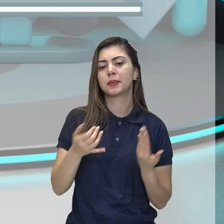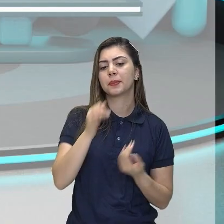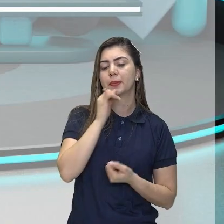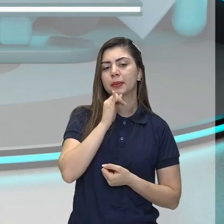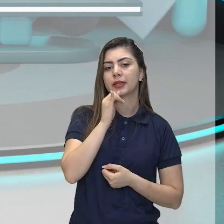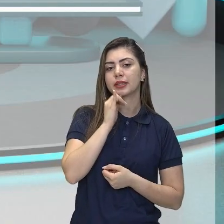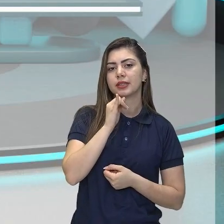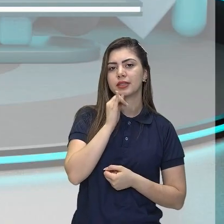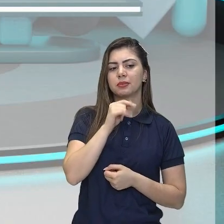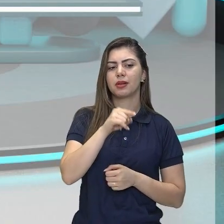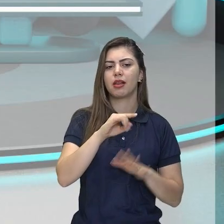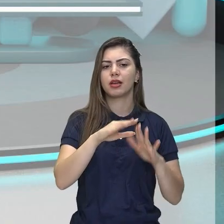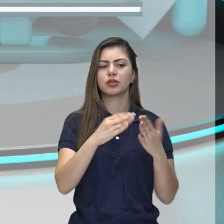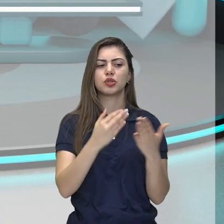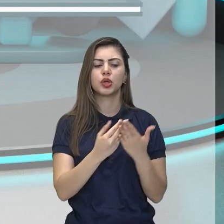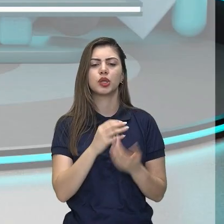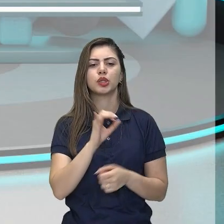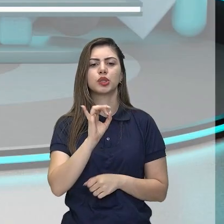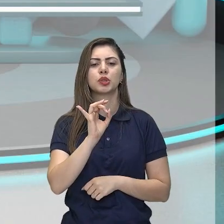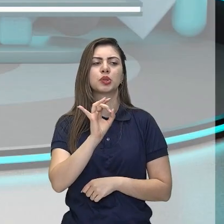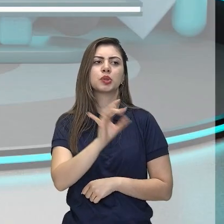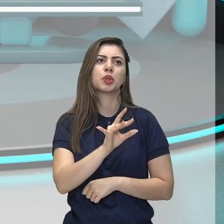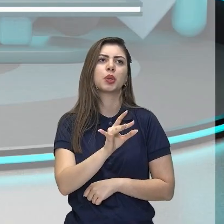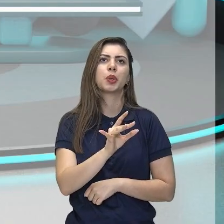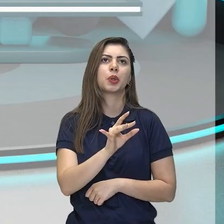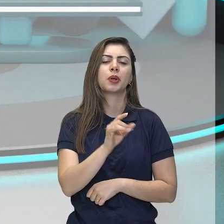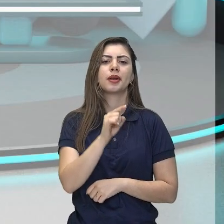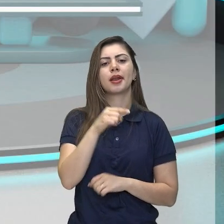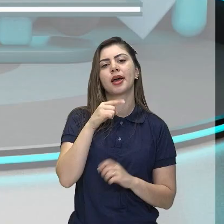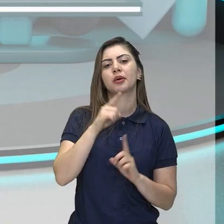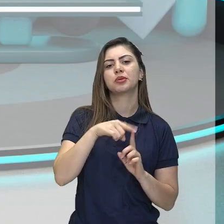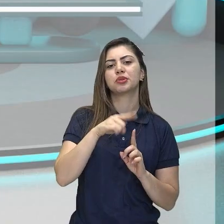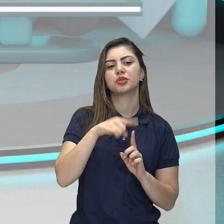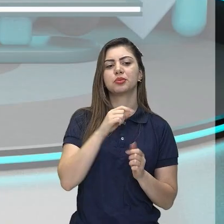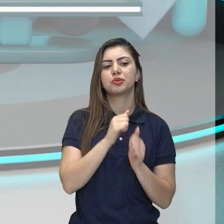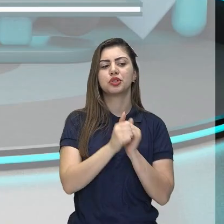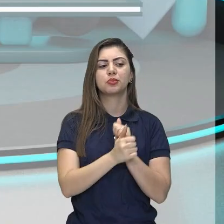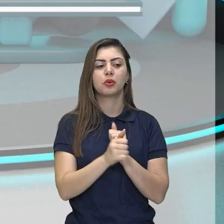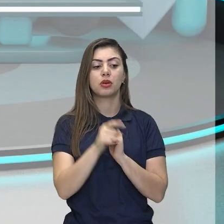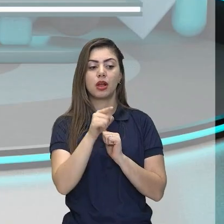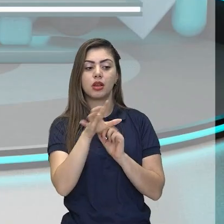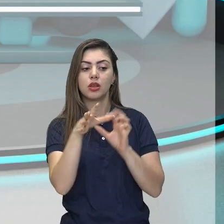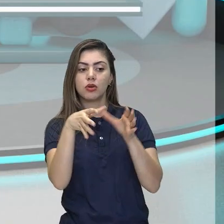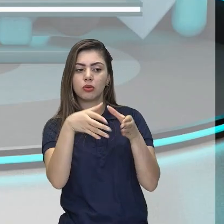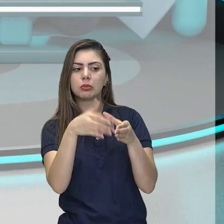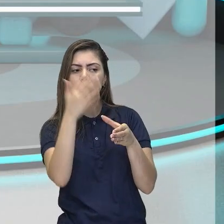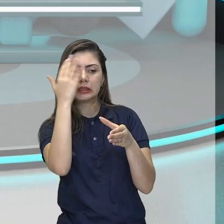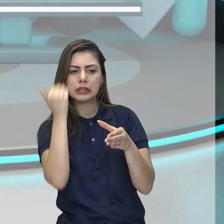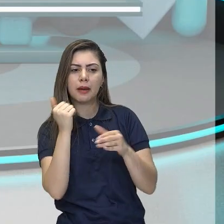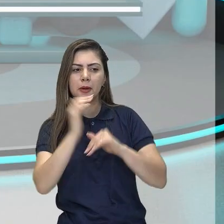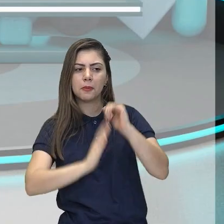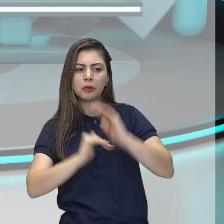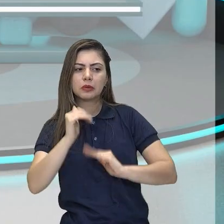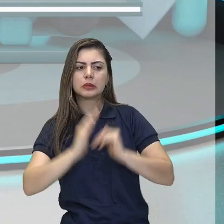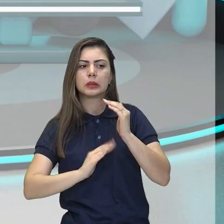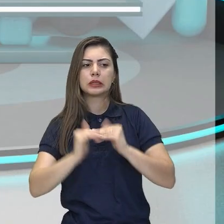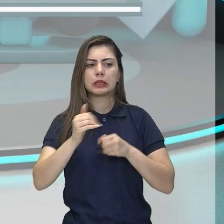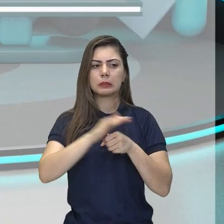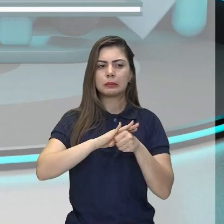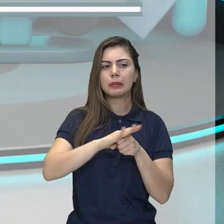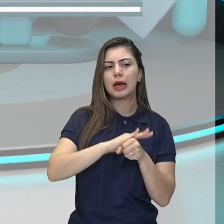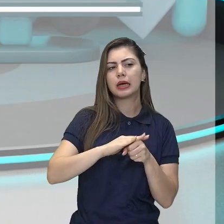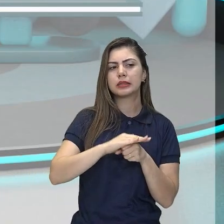dominado ali, não pode ser monopolizado somente por aquele grupo que sabe jogar, que tem